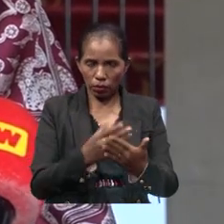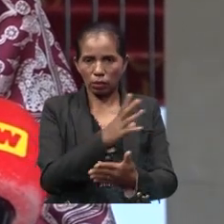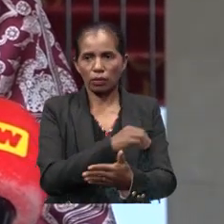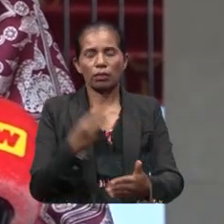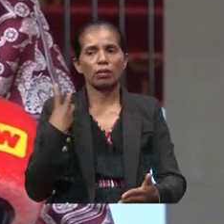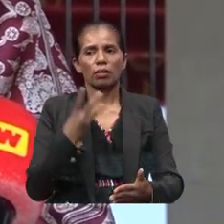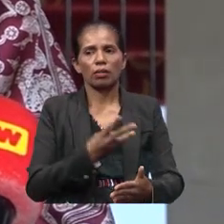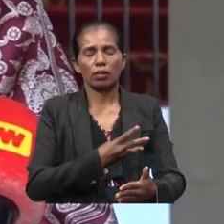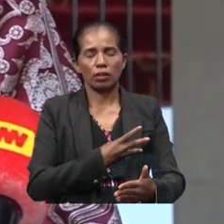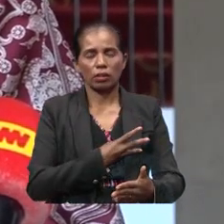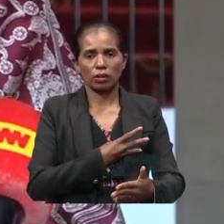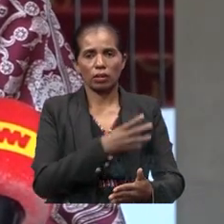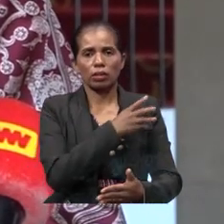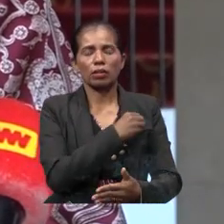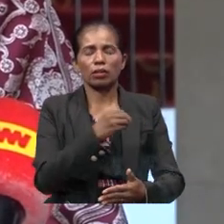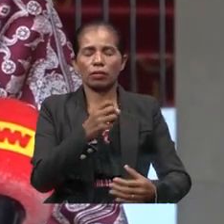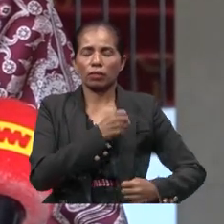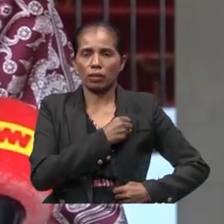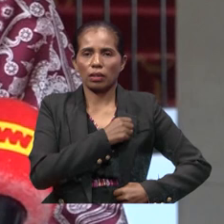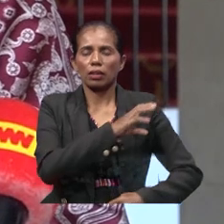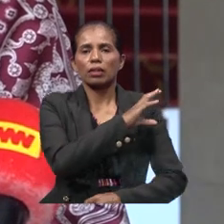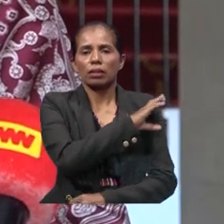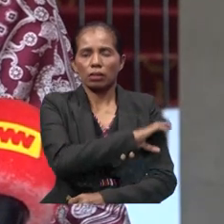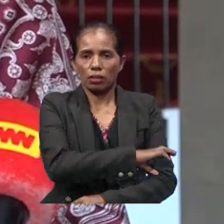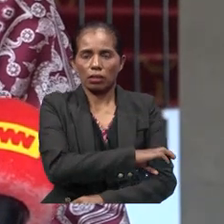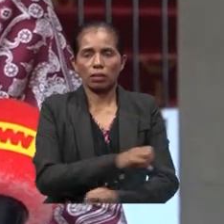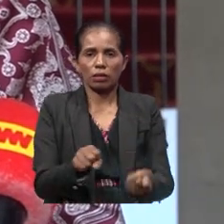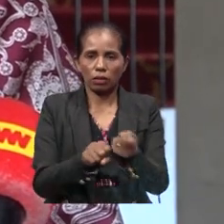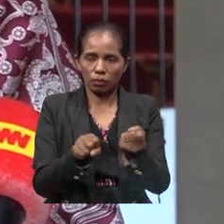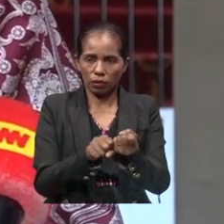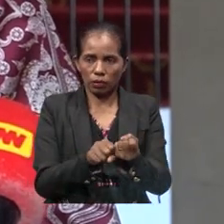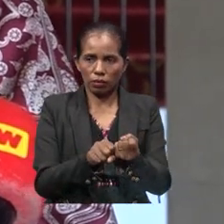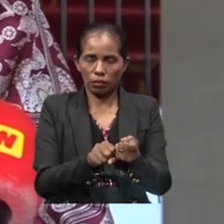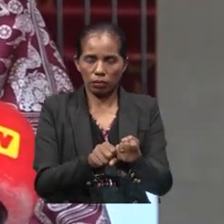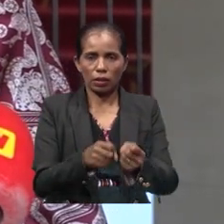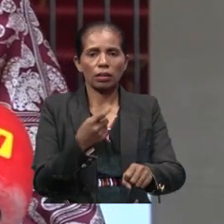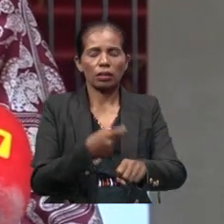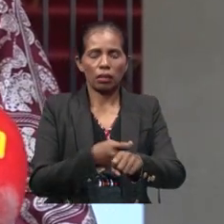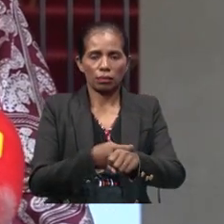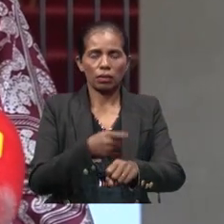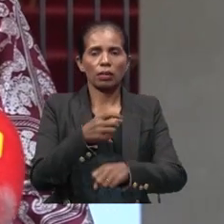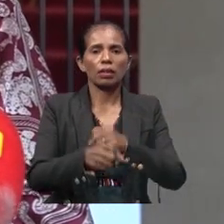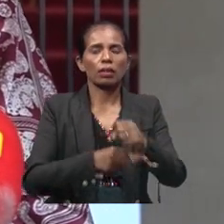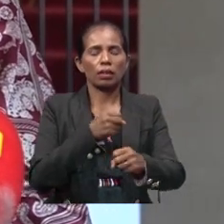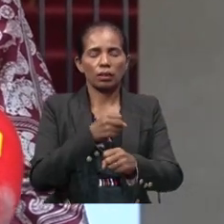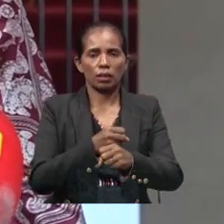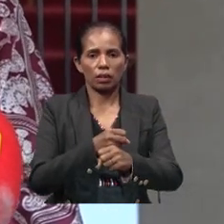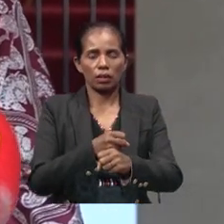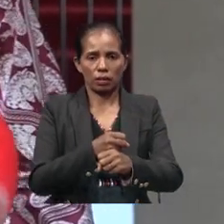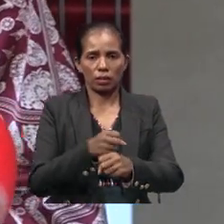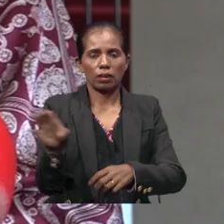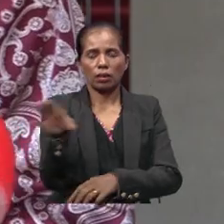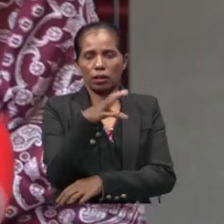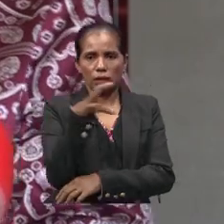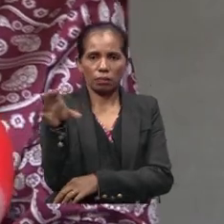a força de defesa e segurança para contribuir para a situação durante o período Natal, período